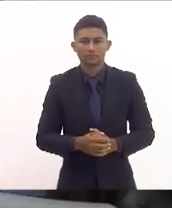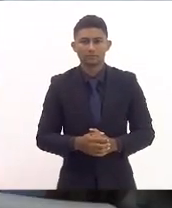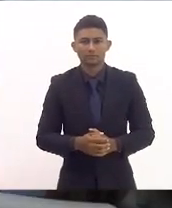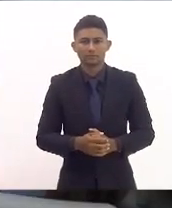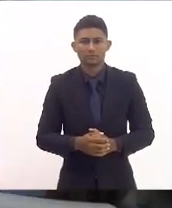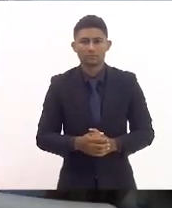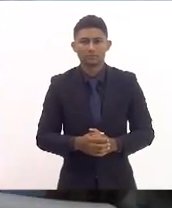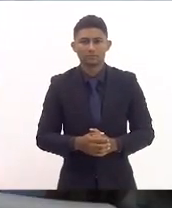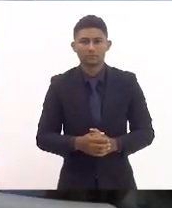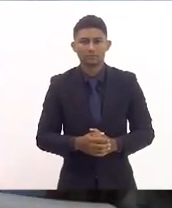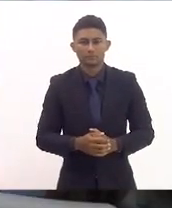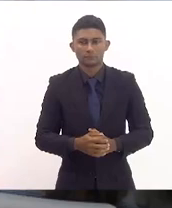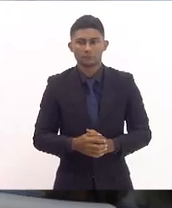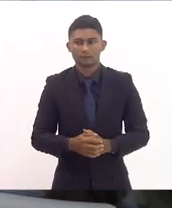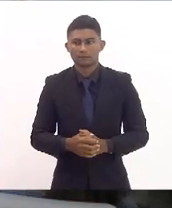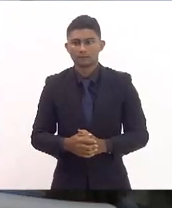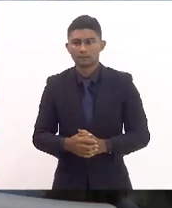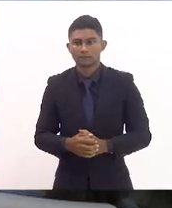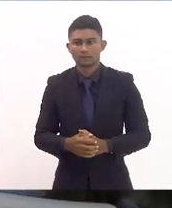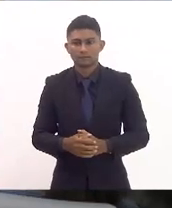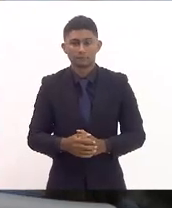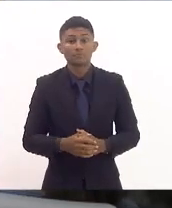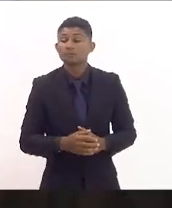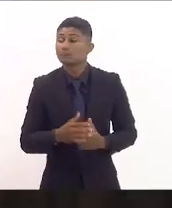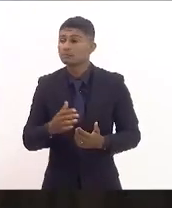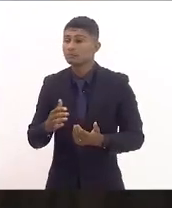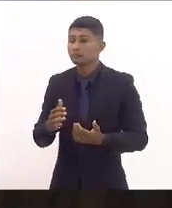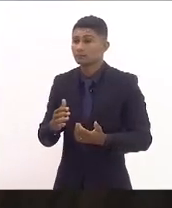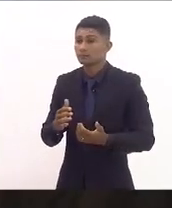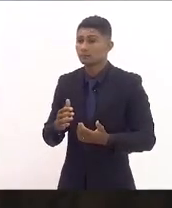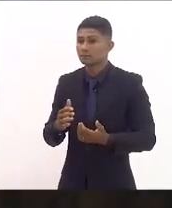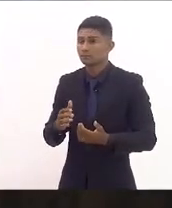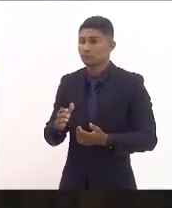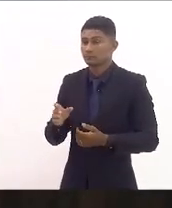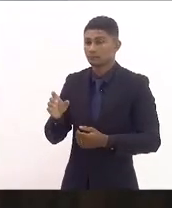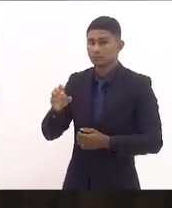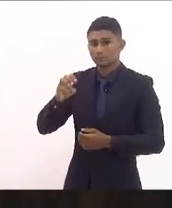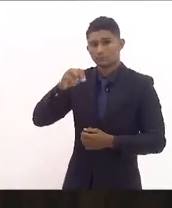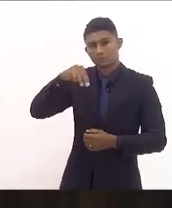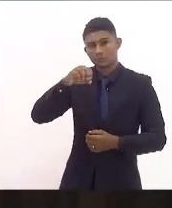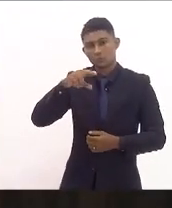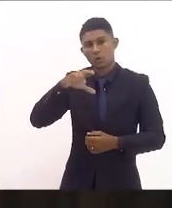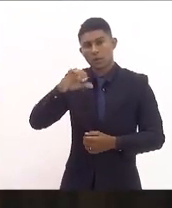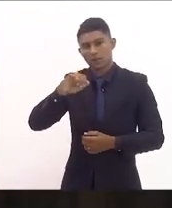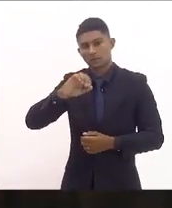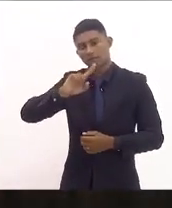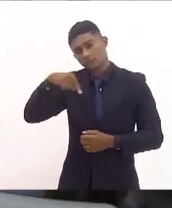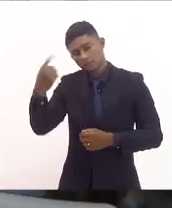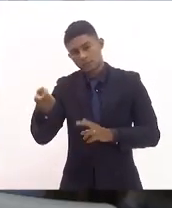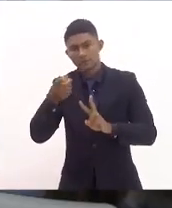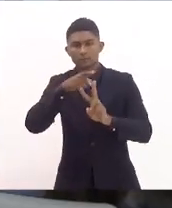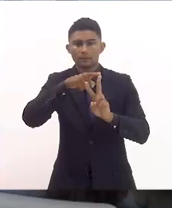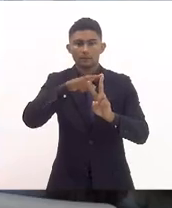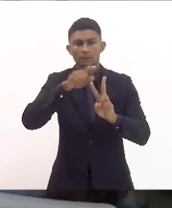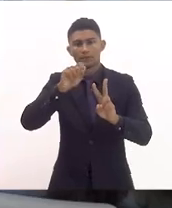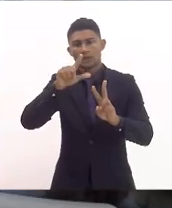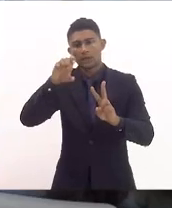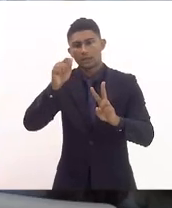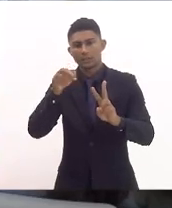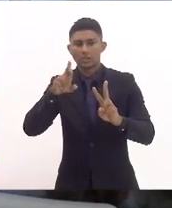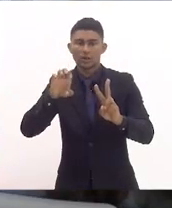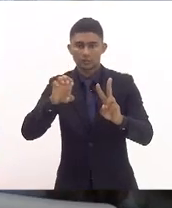o presidente para declarar é aqui Presidente capital da Mônica e depois de seguir Deputado Alexandre